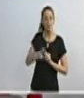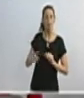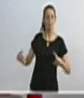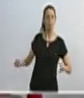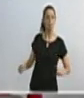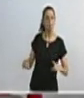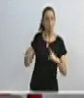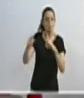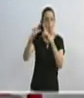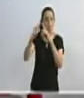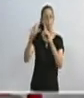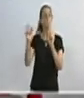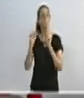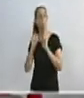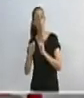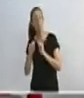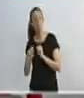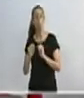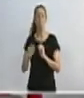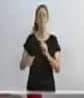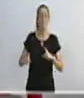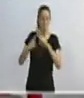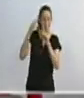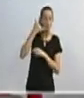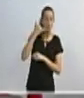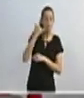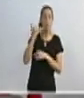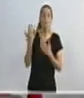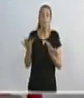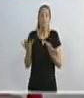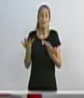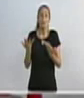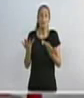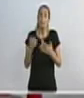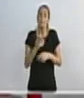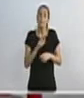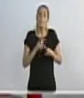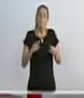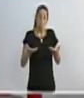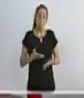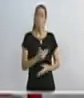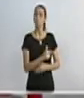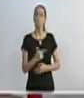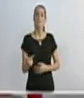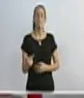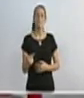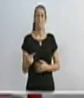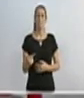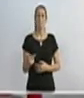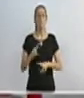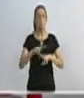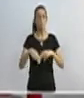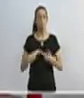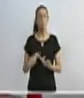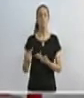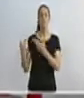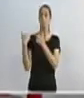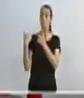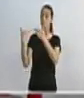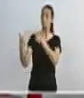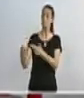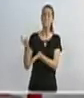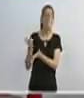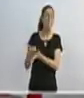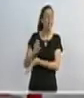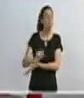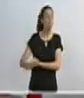de operação, licença prévia, ou seja, um conjunto, e é complexo, né? Tanto que essa responsabilidade sempre foi do Estado de Santa